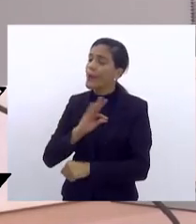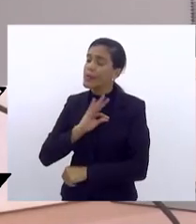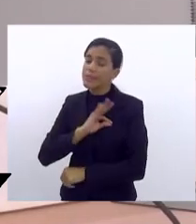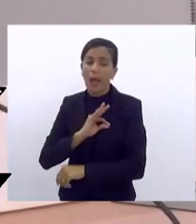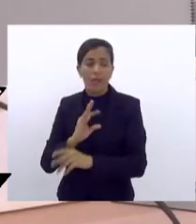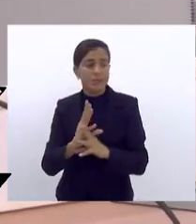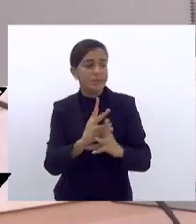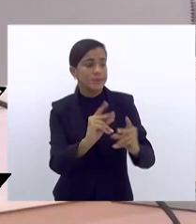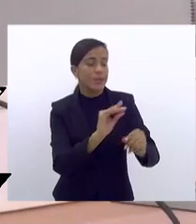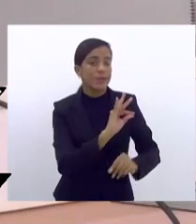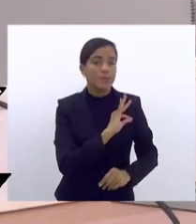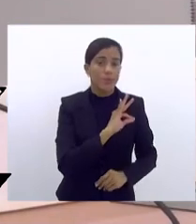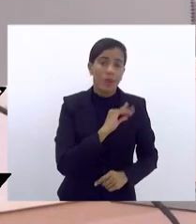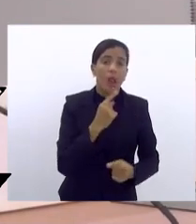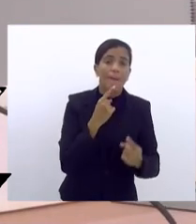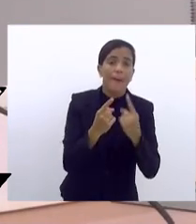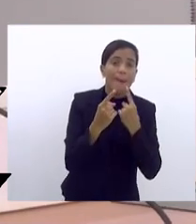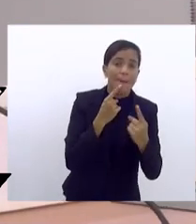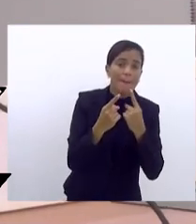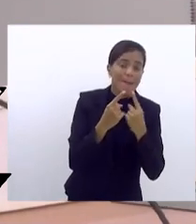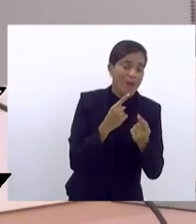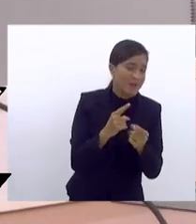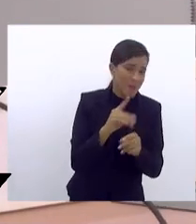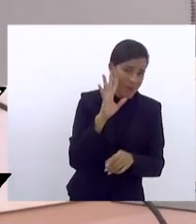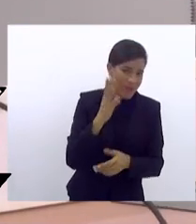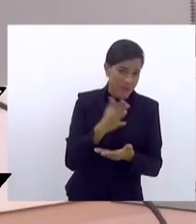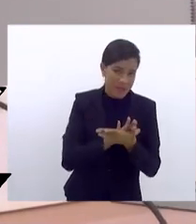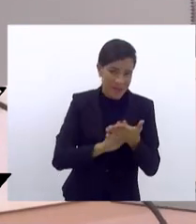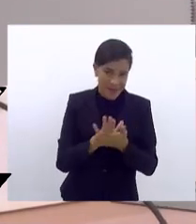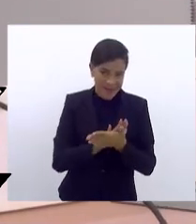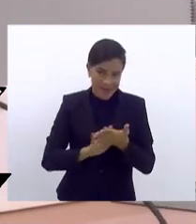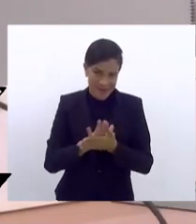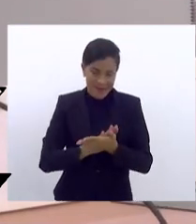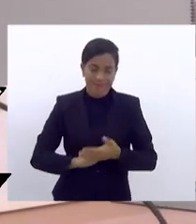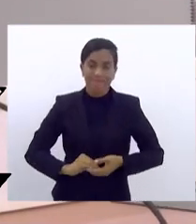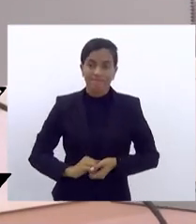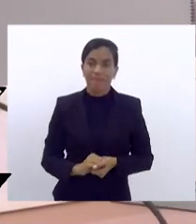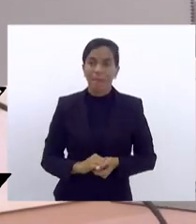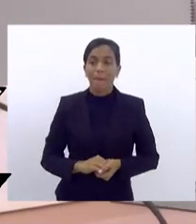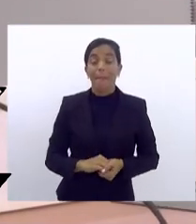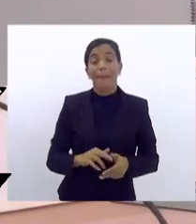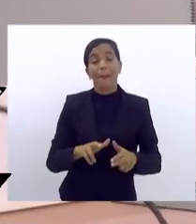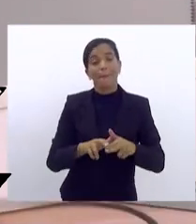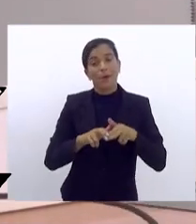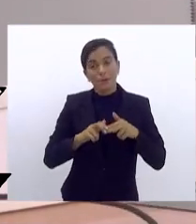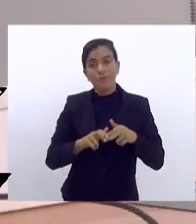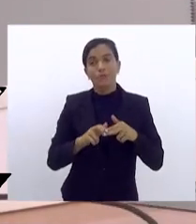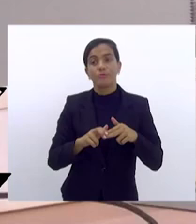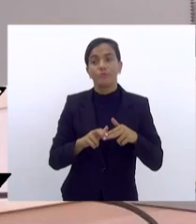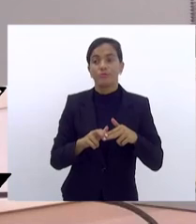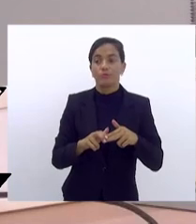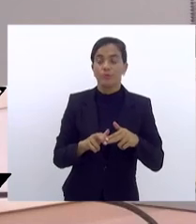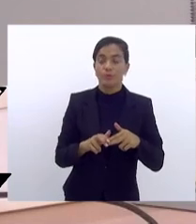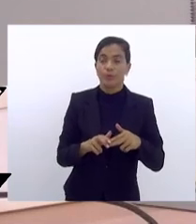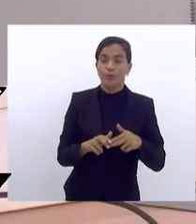de pouca efetividade para a solução definitiva desse problema e portanto sempre quando